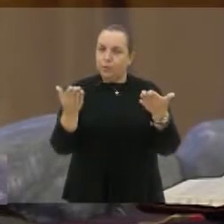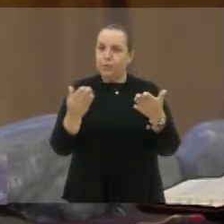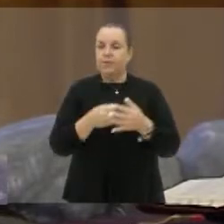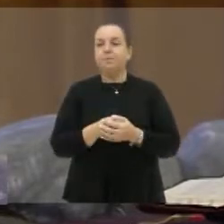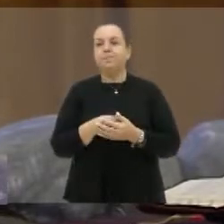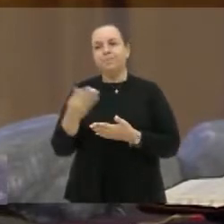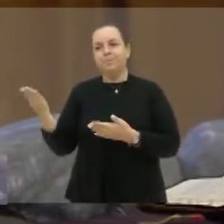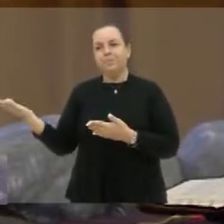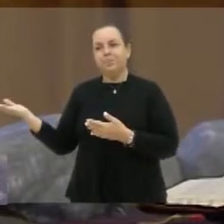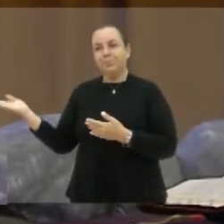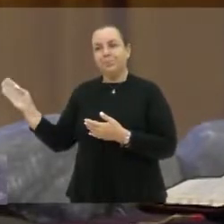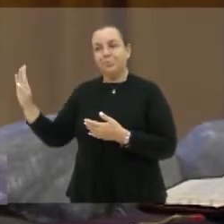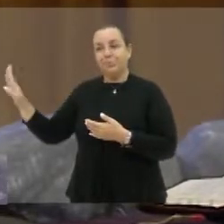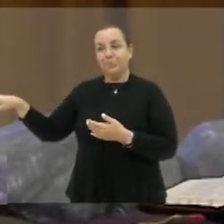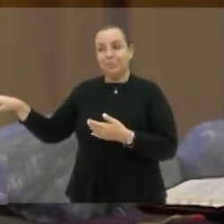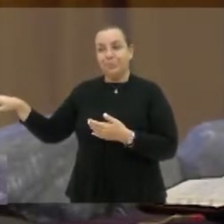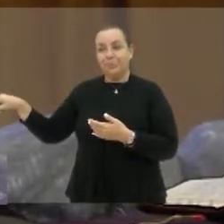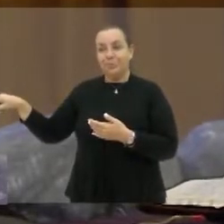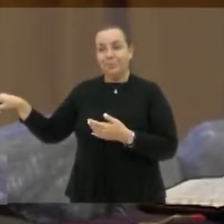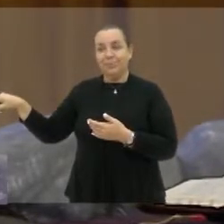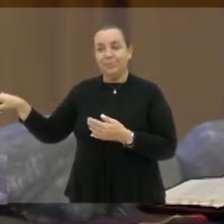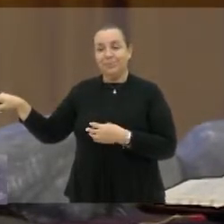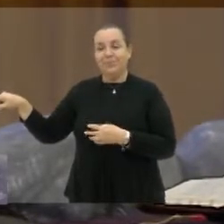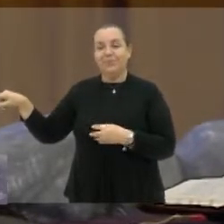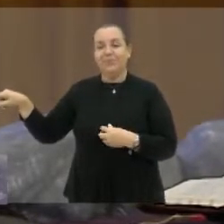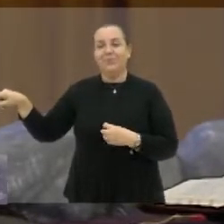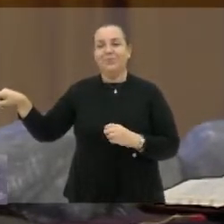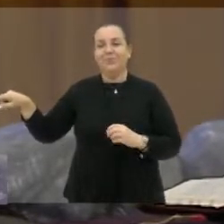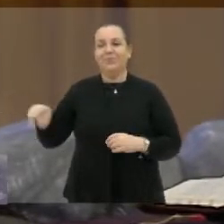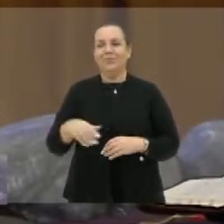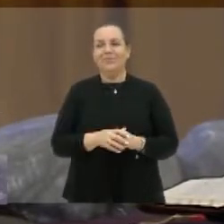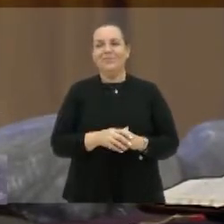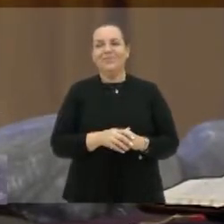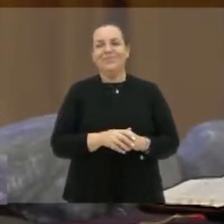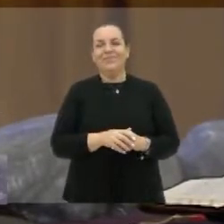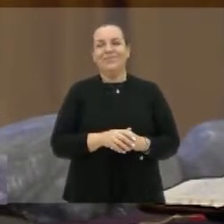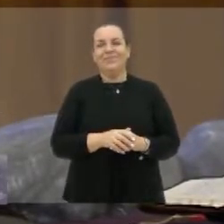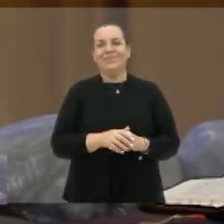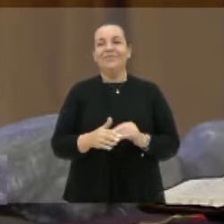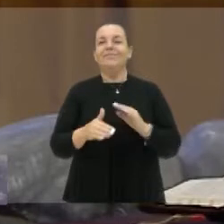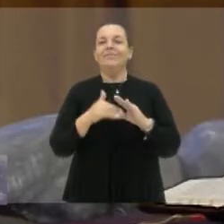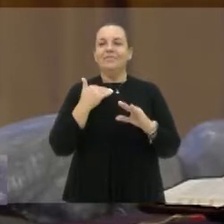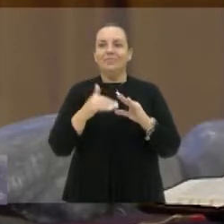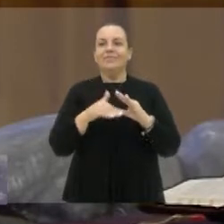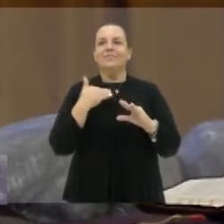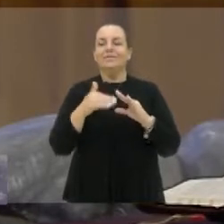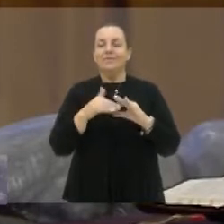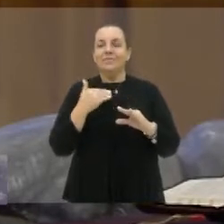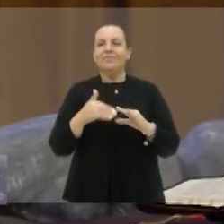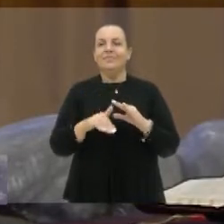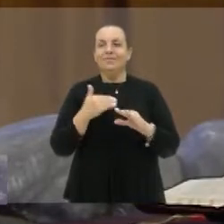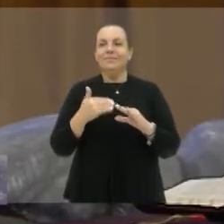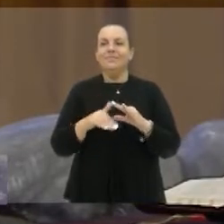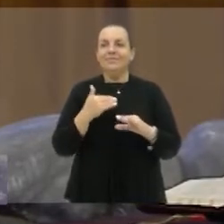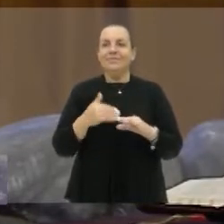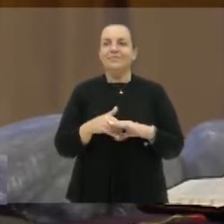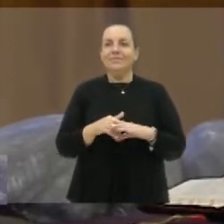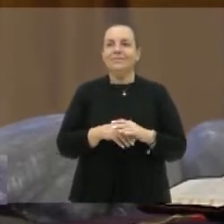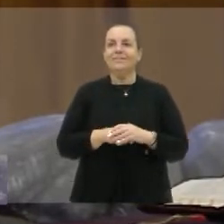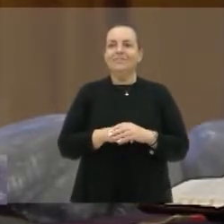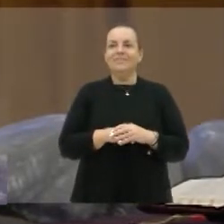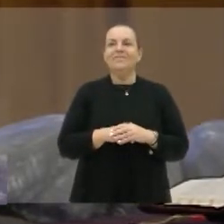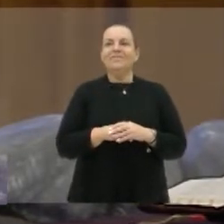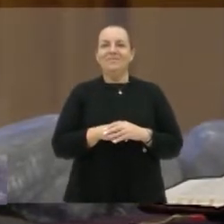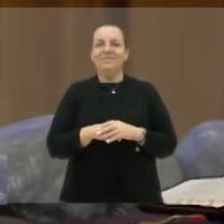3221-6060, você manda todos os seus pedidos, envie para nós, fale, ligue agora, fala, Padre Kleber, eu quero esse pedido, essa intenção, a restauração da